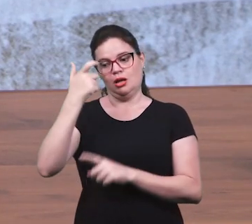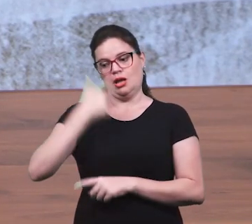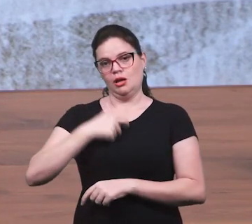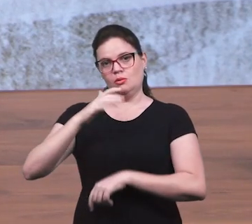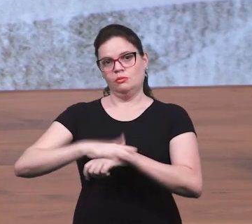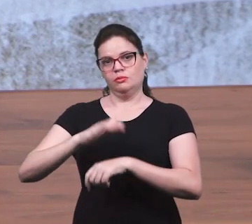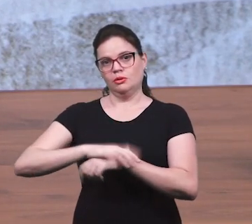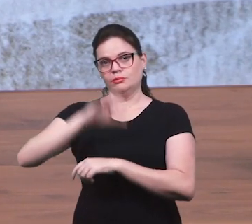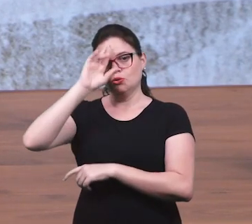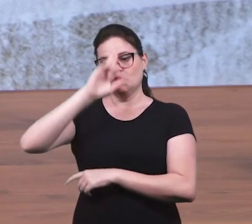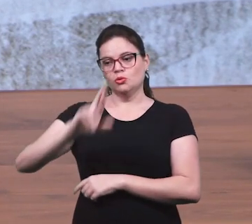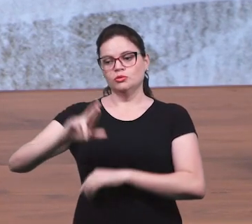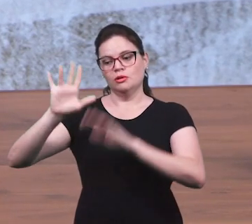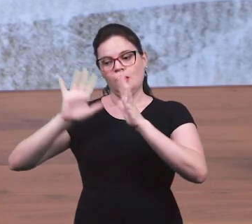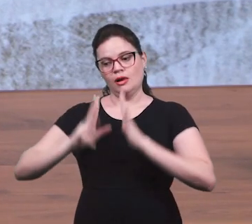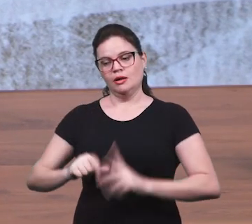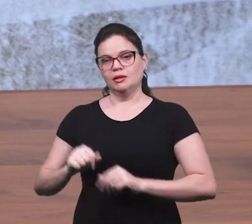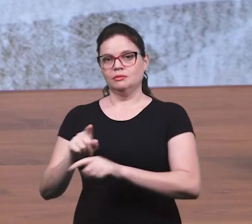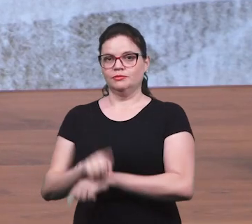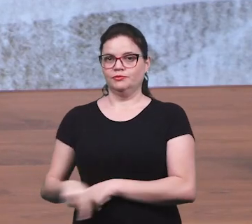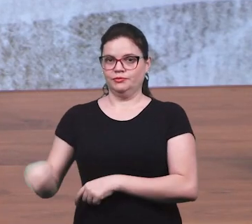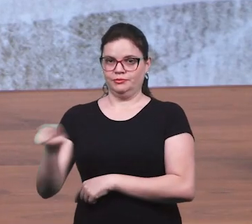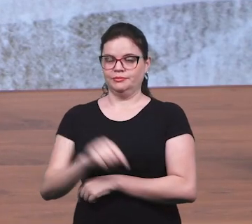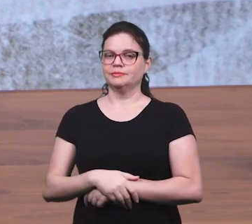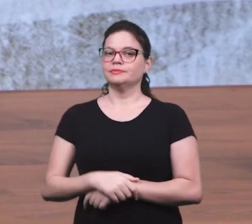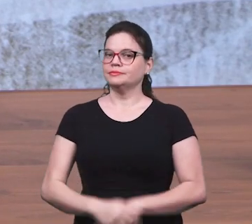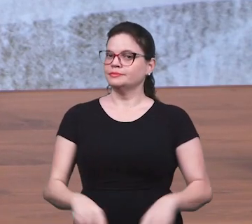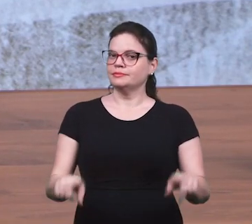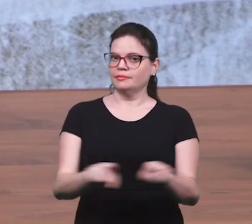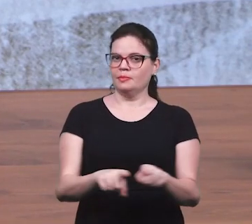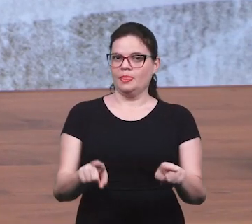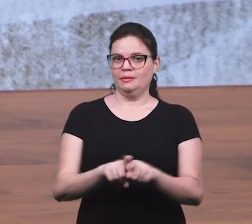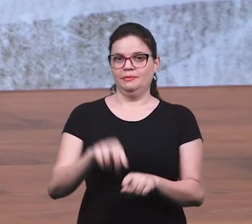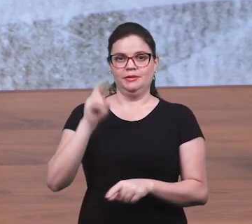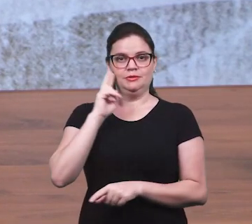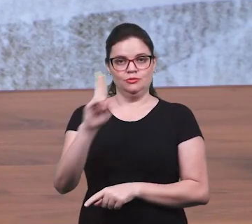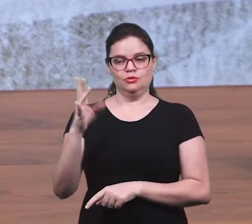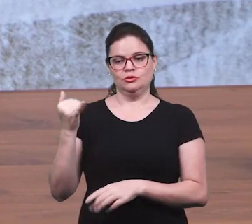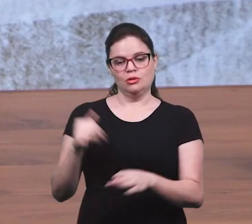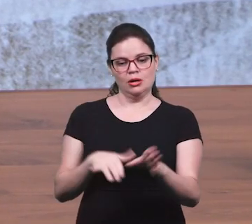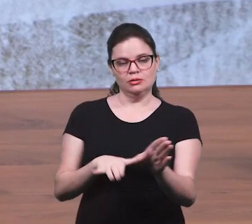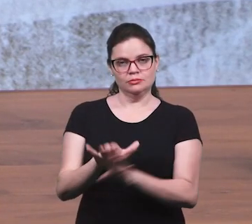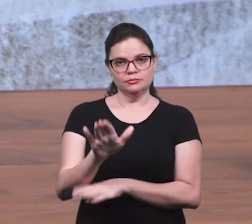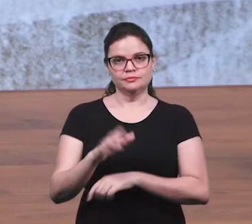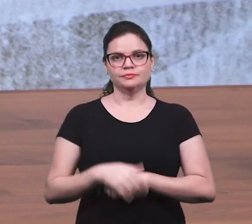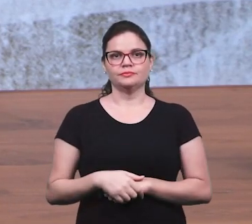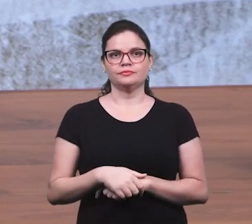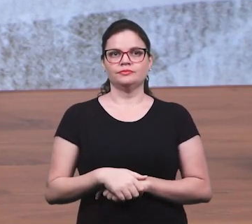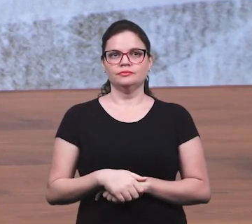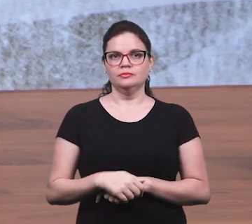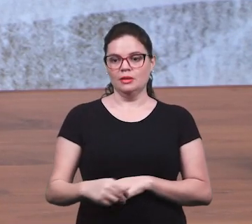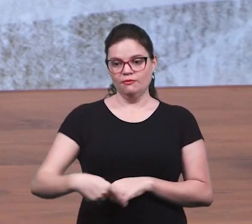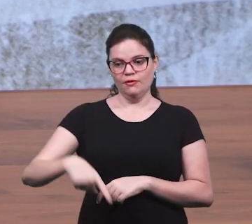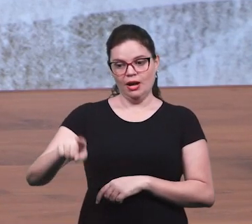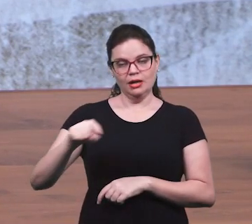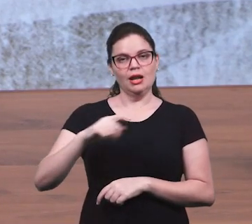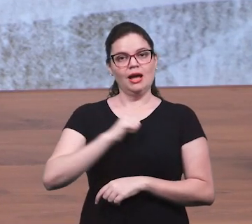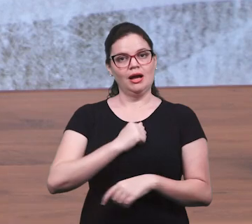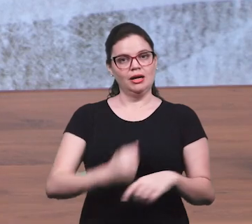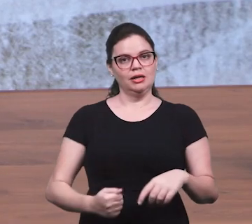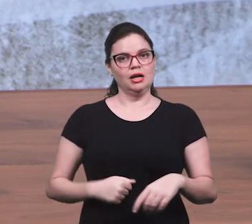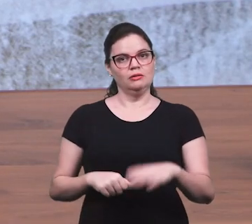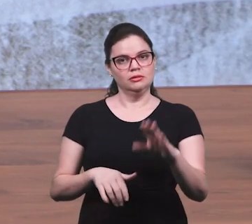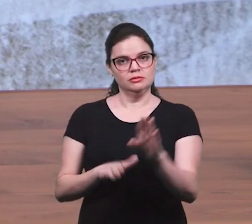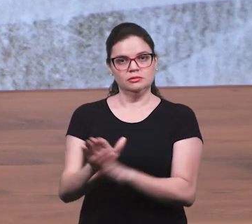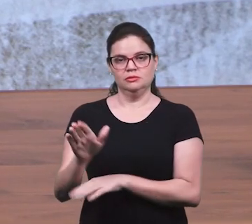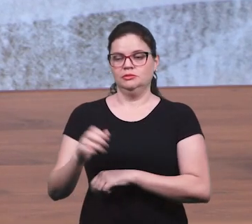santifico. Falou mais o Senhor a Moisés, dizendo: fala a Arão, dizendo: